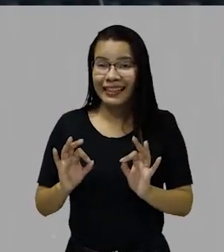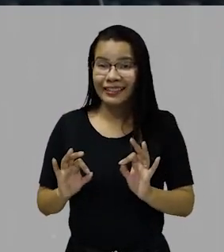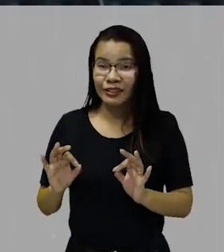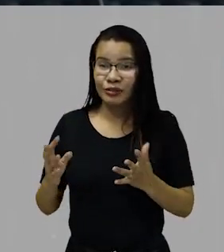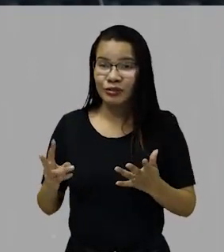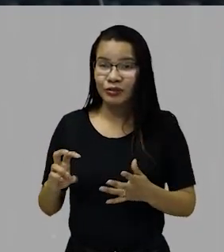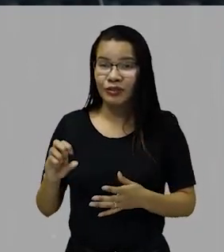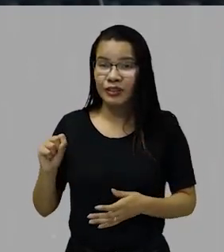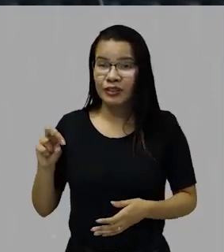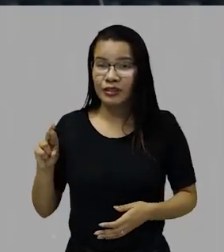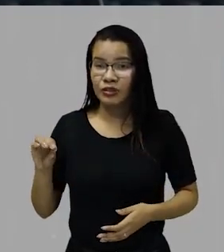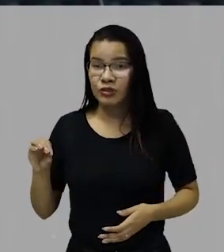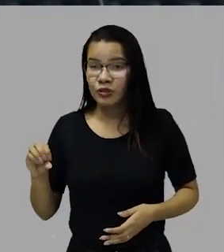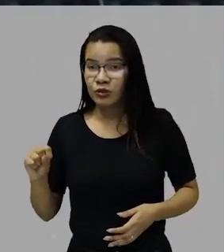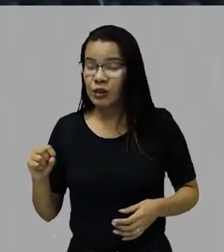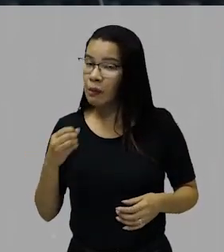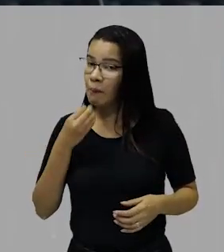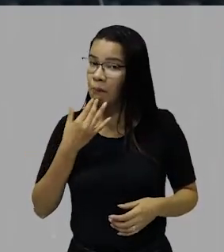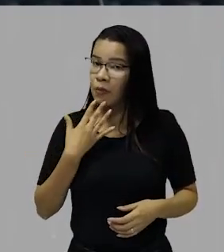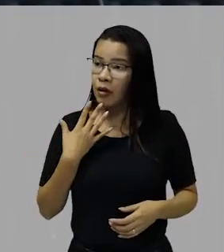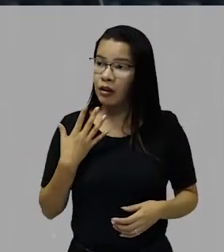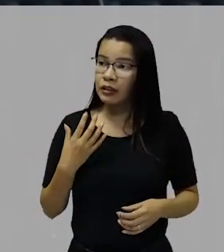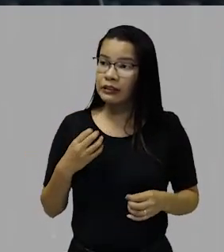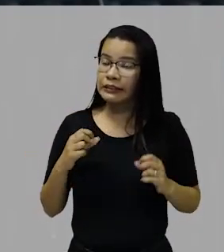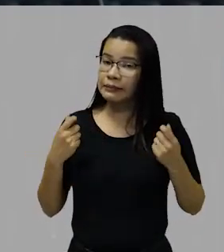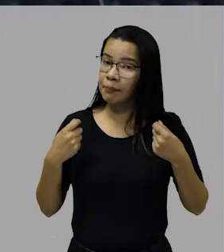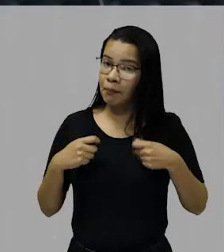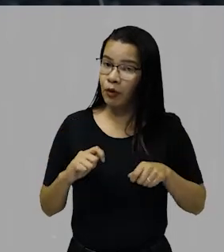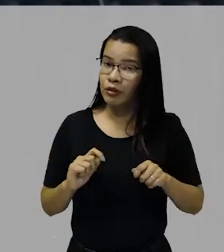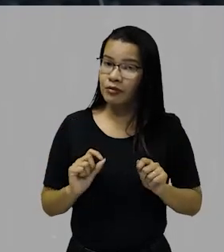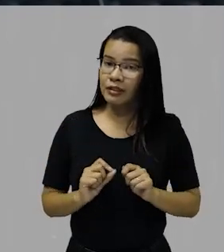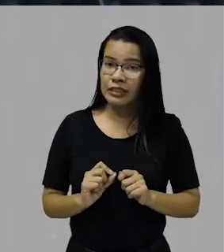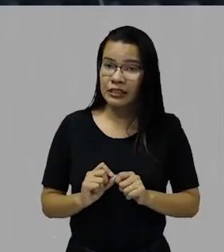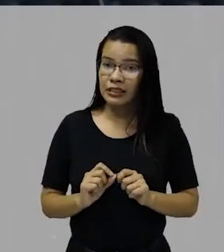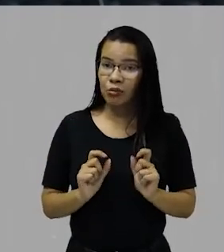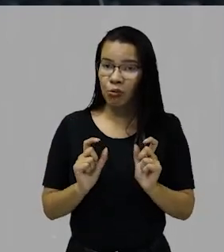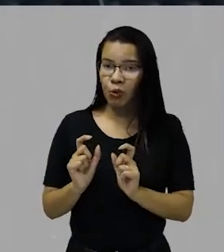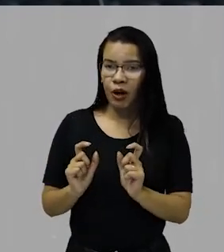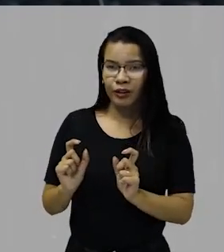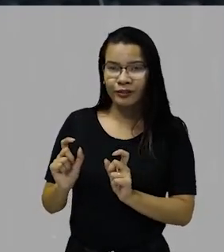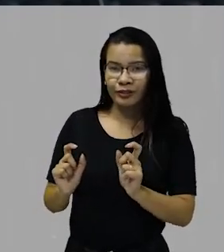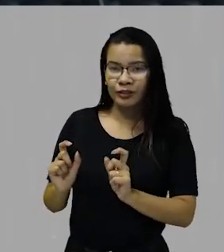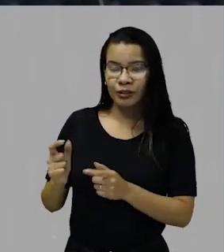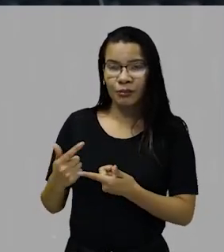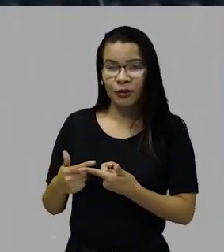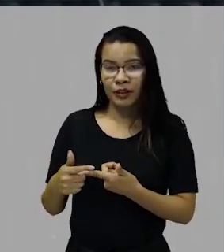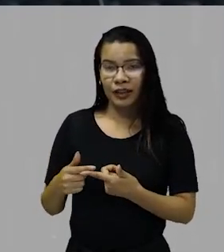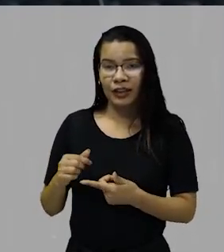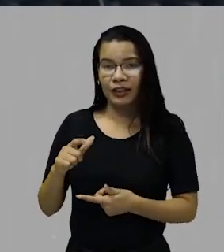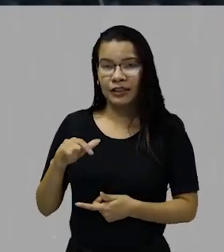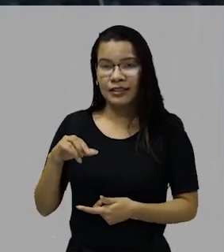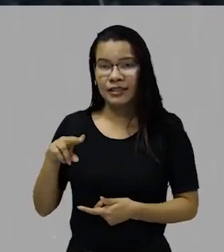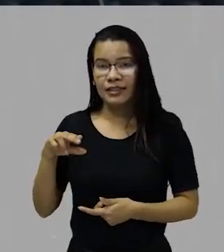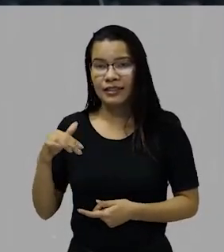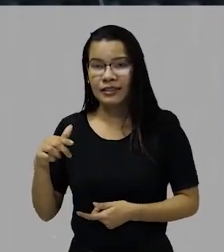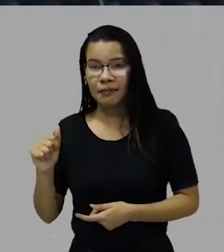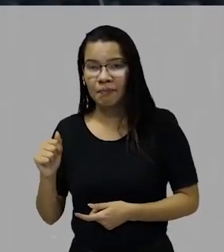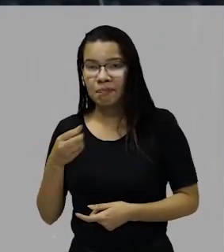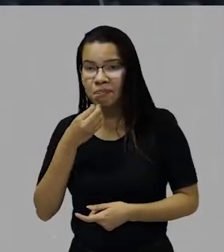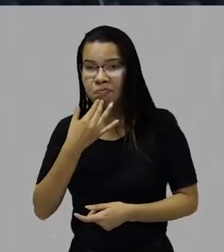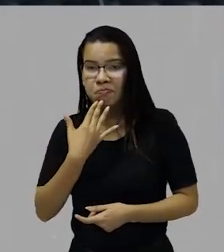no verso, na questão da métrica, dá para fazer esses pequenos ajustes, porque a licença poética vai